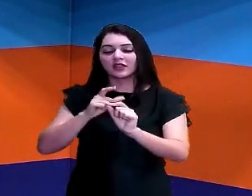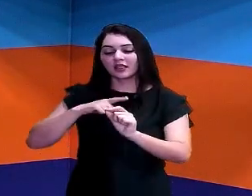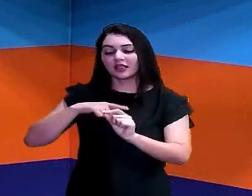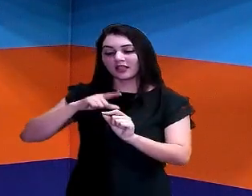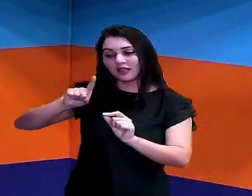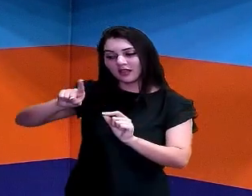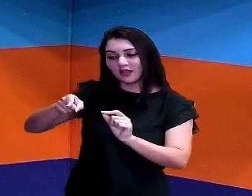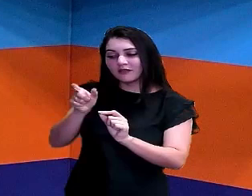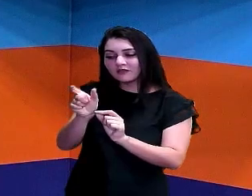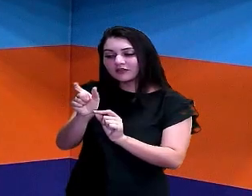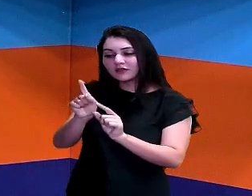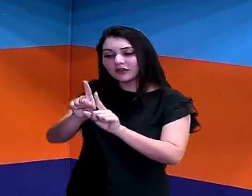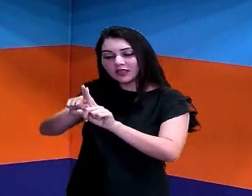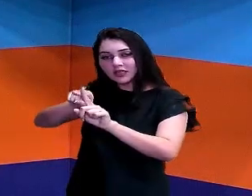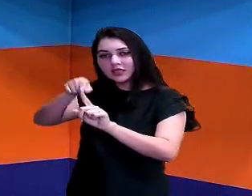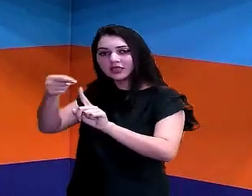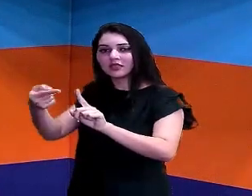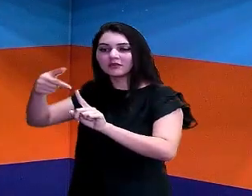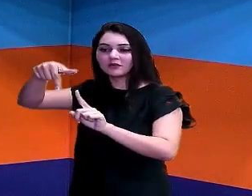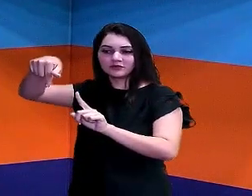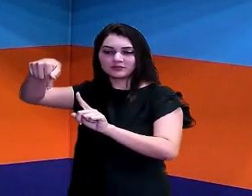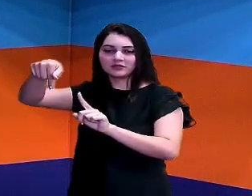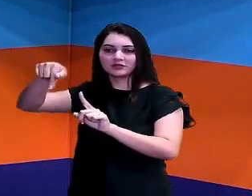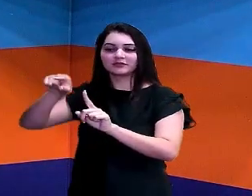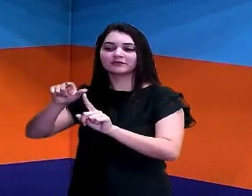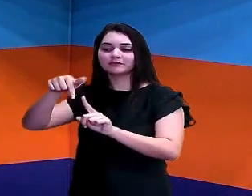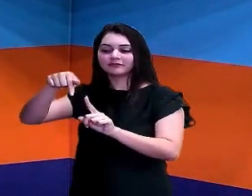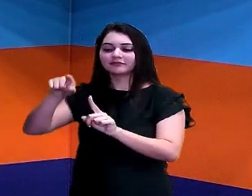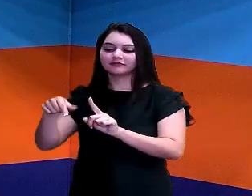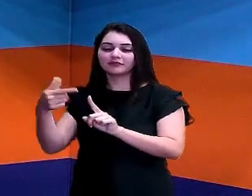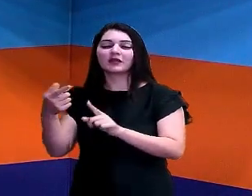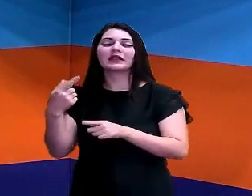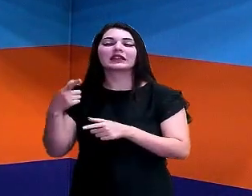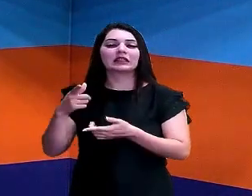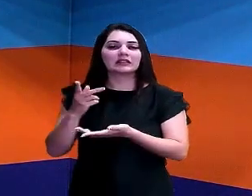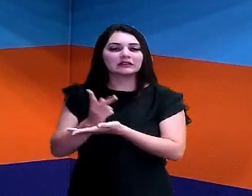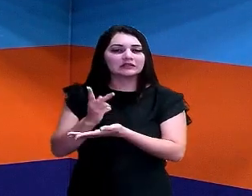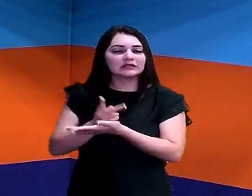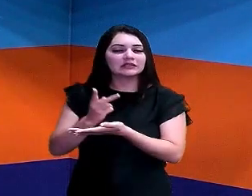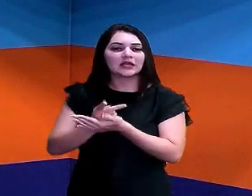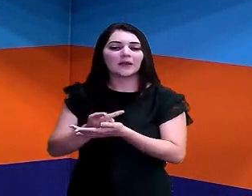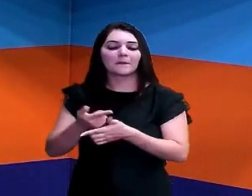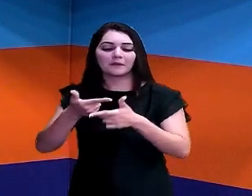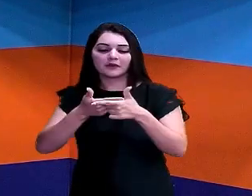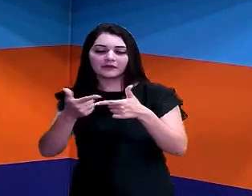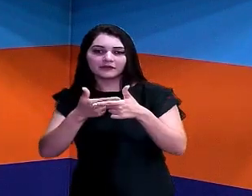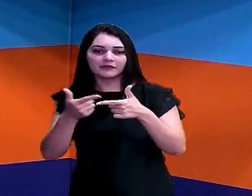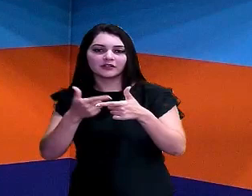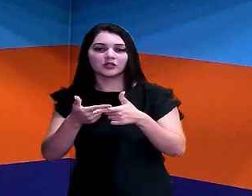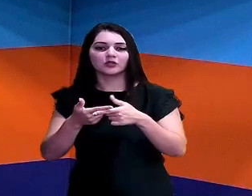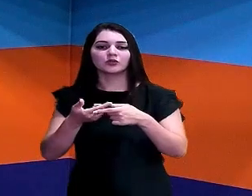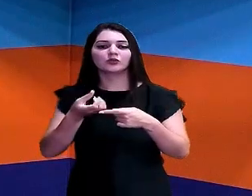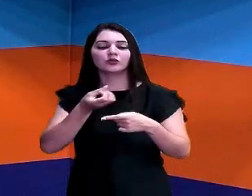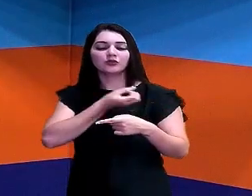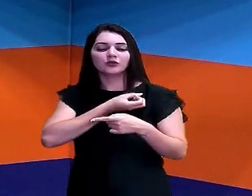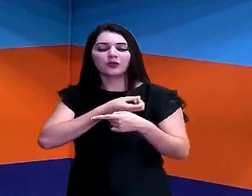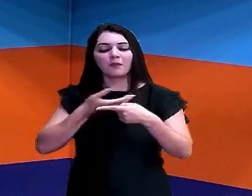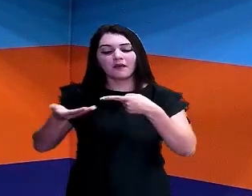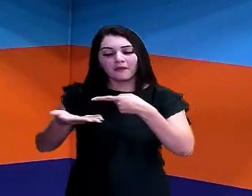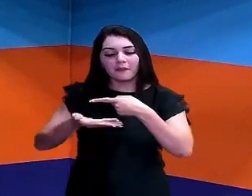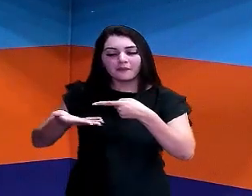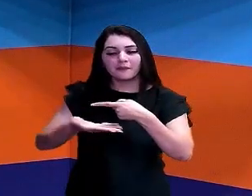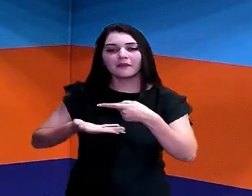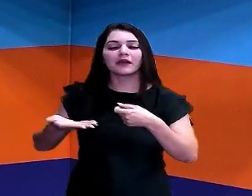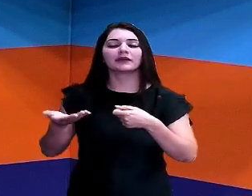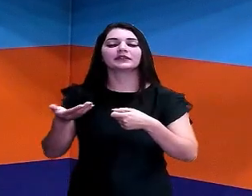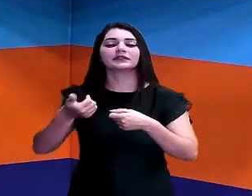vírgula, ó, após o 7. Porque lembra que toda vez que eu estiver dividindo por um número base 10, né? Por uma representação